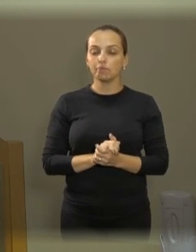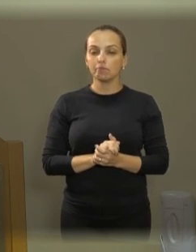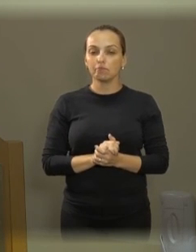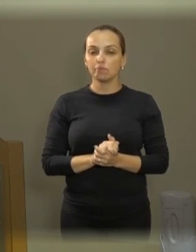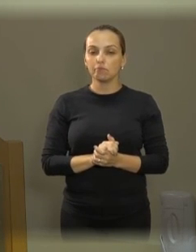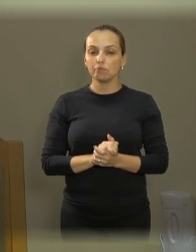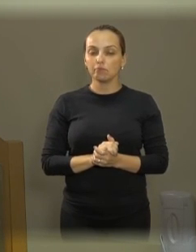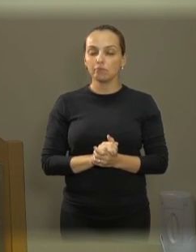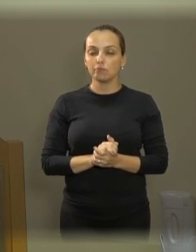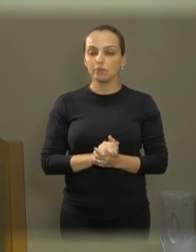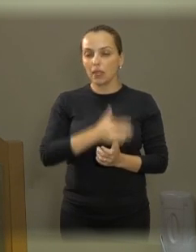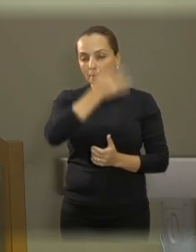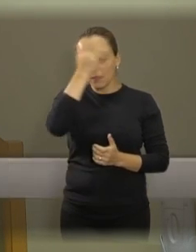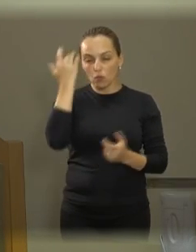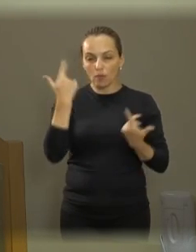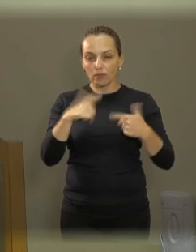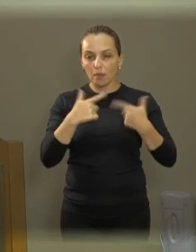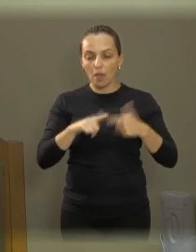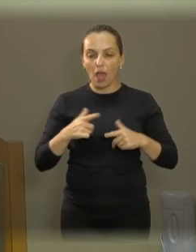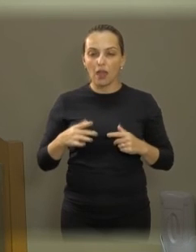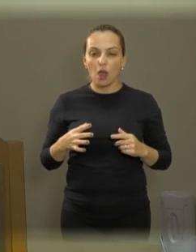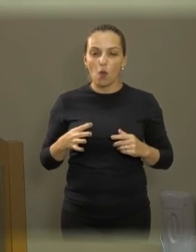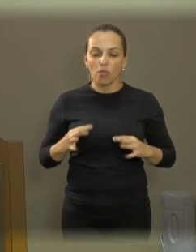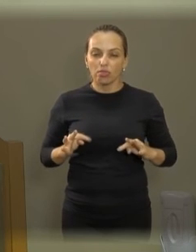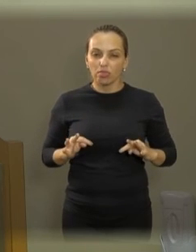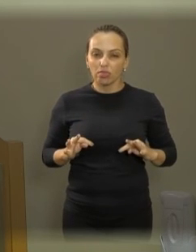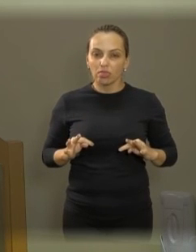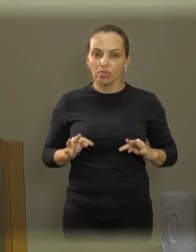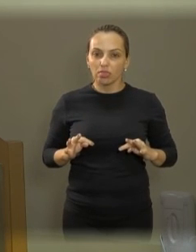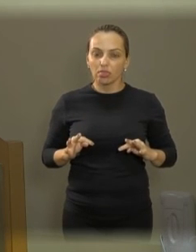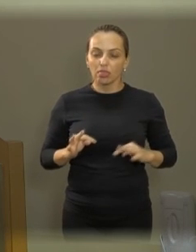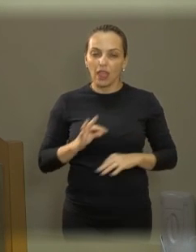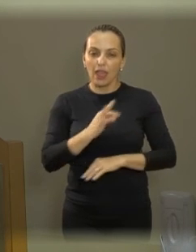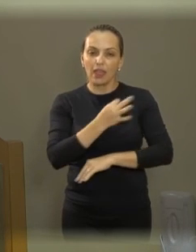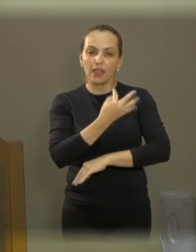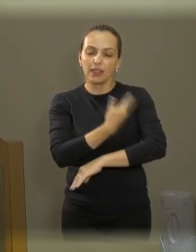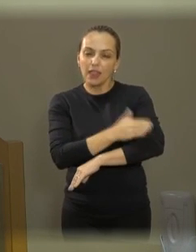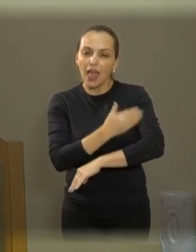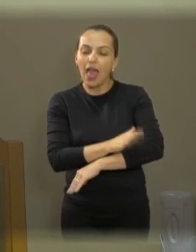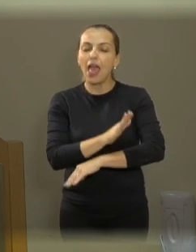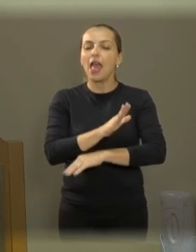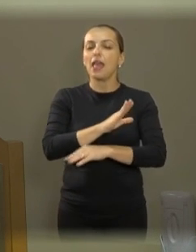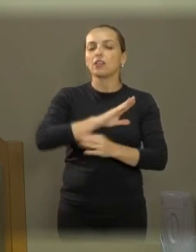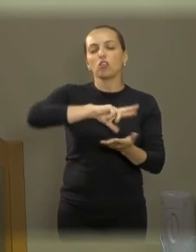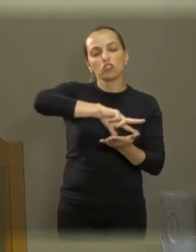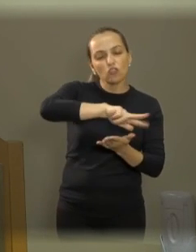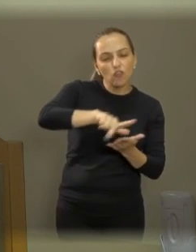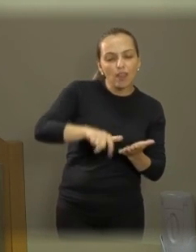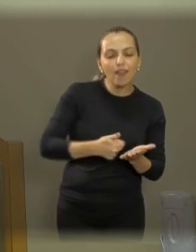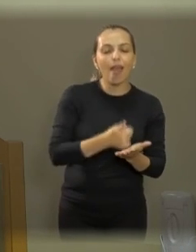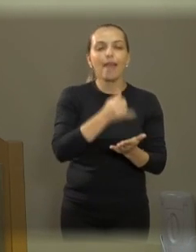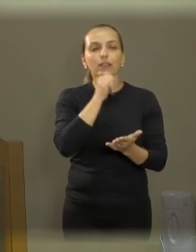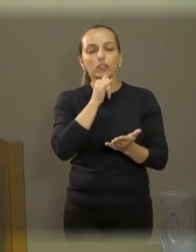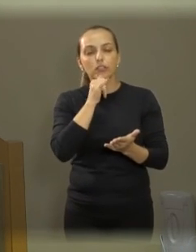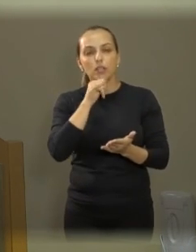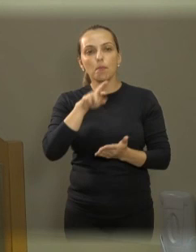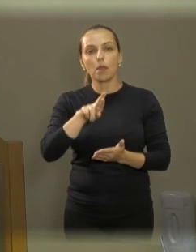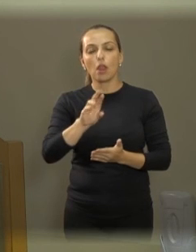técnicos como a Ilza, a Margarete, a Natália, a Angélica, Rodrigo,